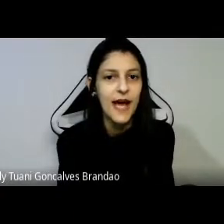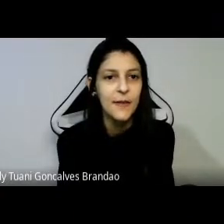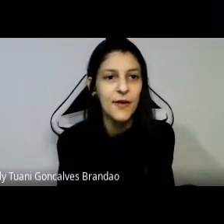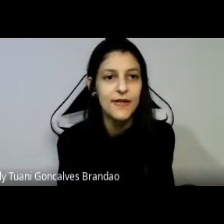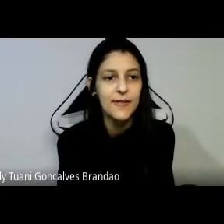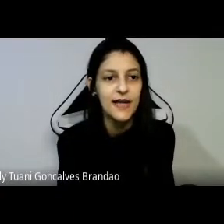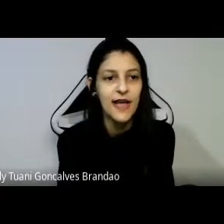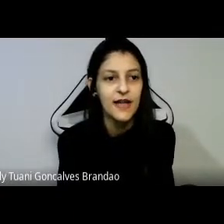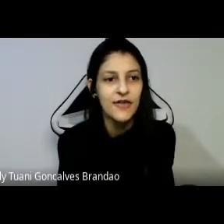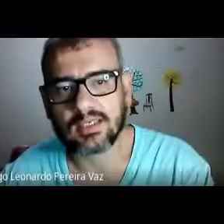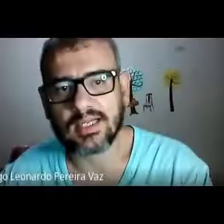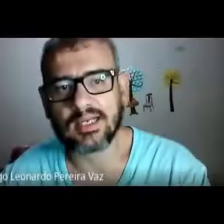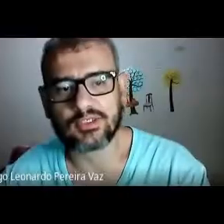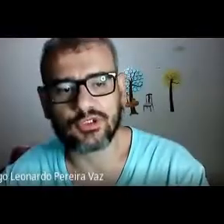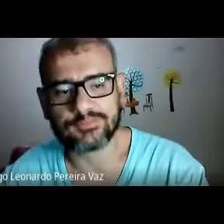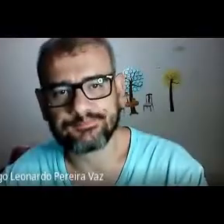Você é a próxima,